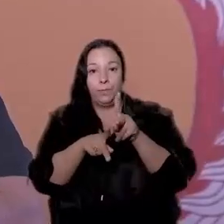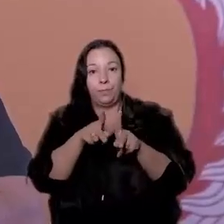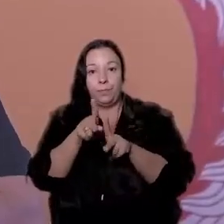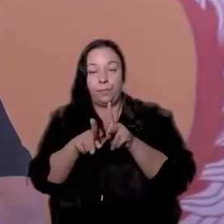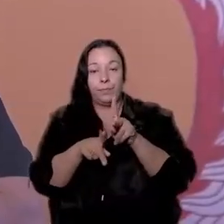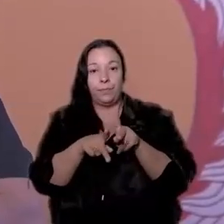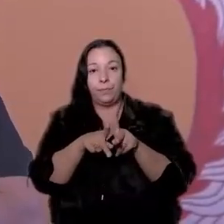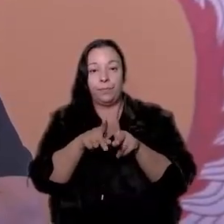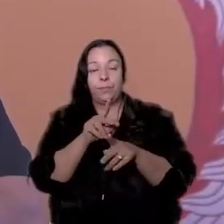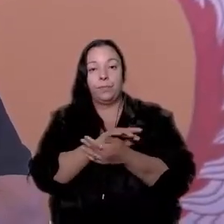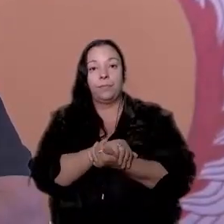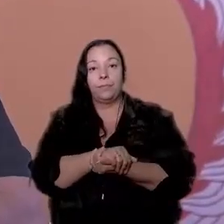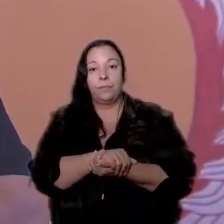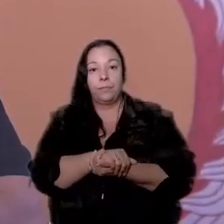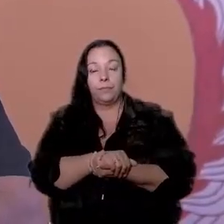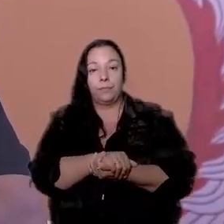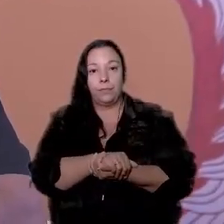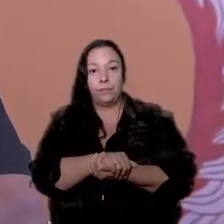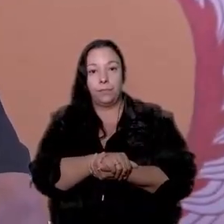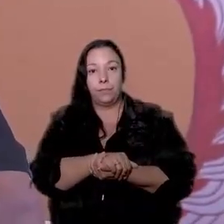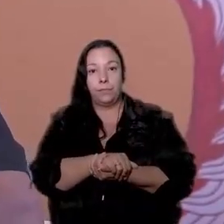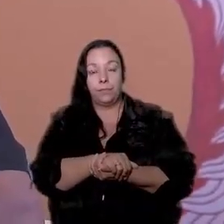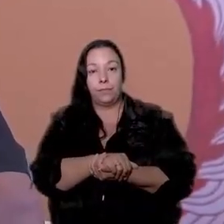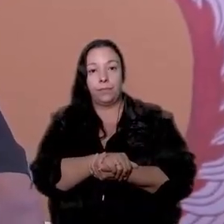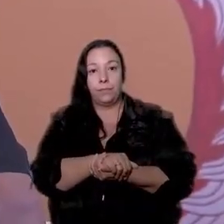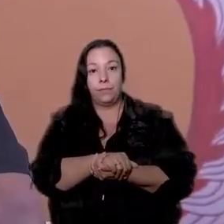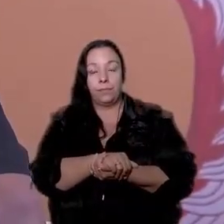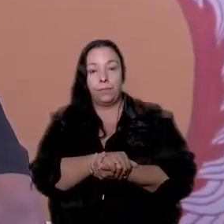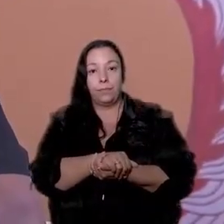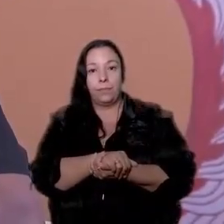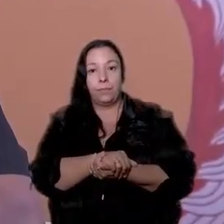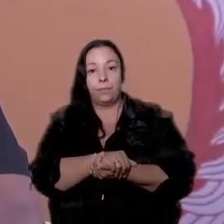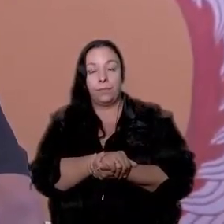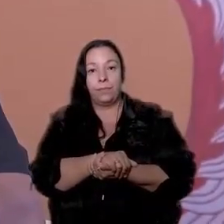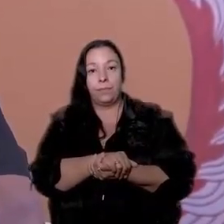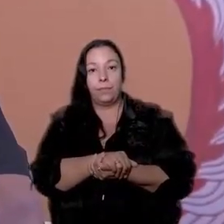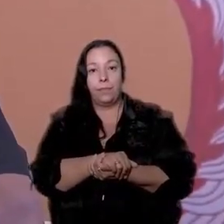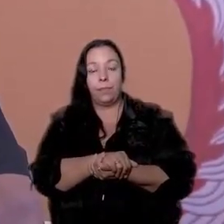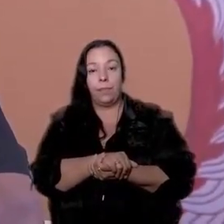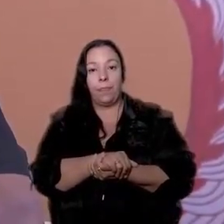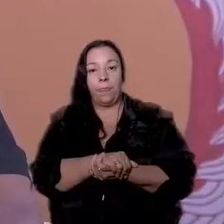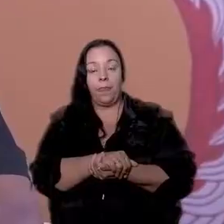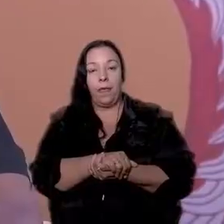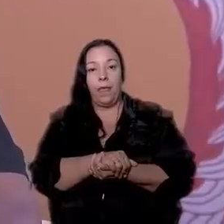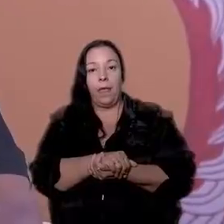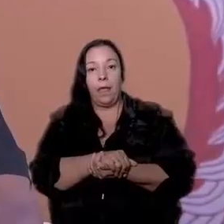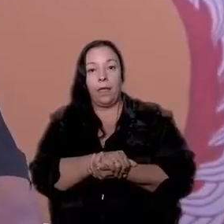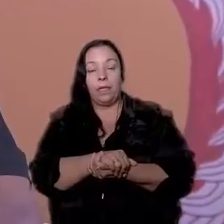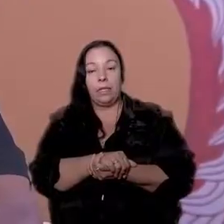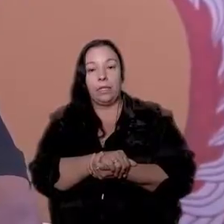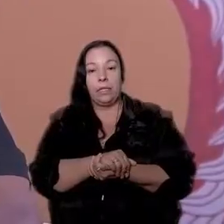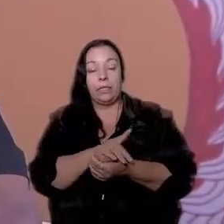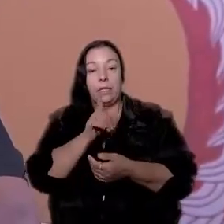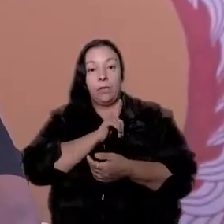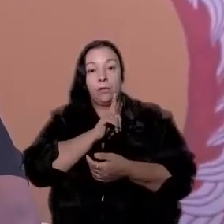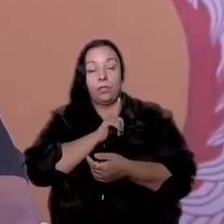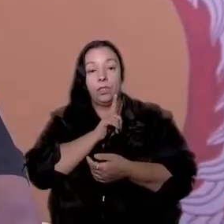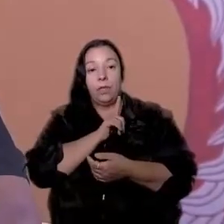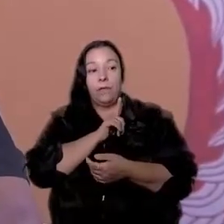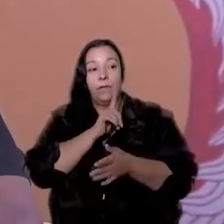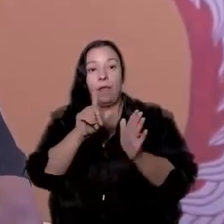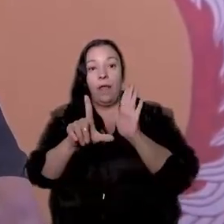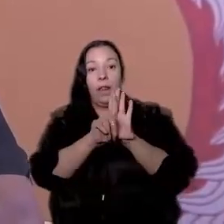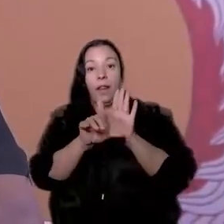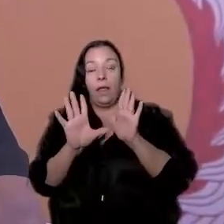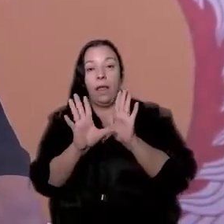Provavelmente, eu não sei se tem alguém aqui, alguém da Kinross, tem? Provavelmente, eu arrisco dizer que se não existisse Rouanet, a